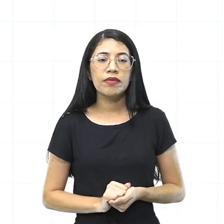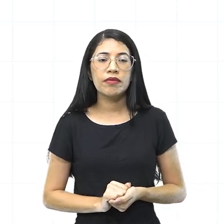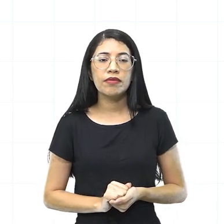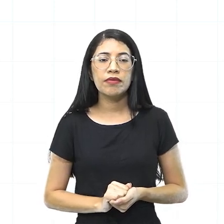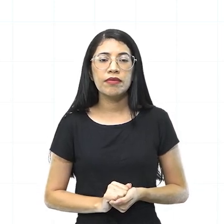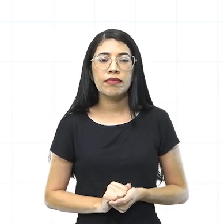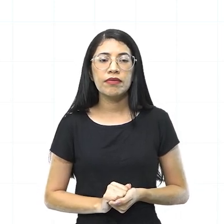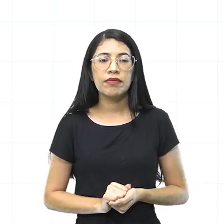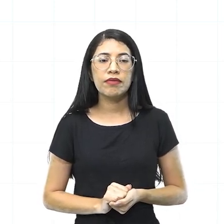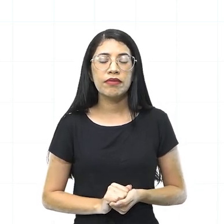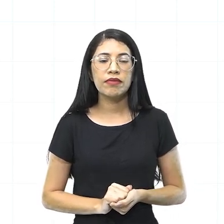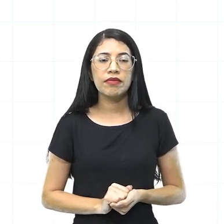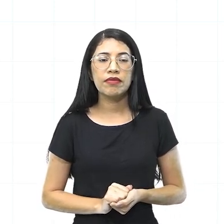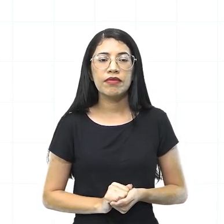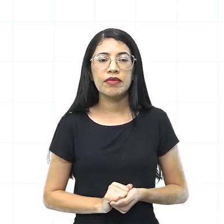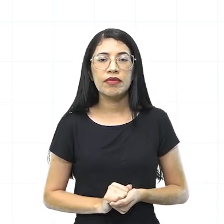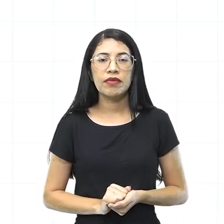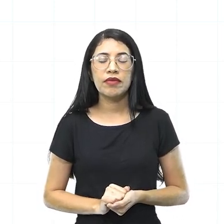desdita,